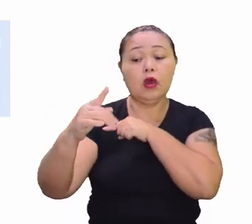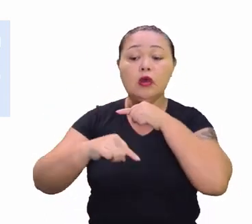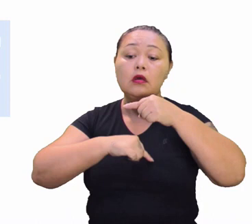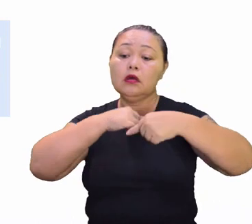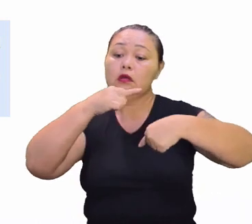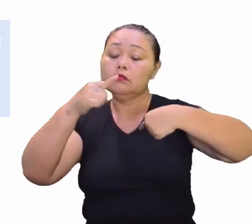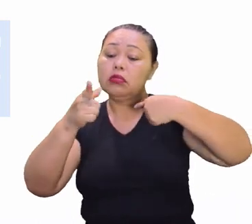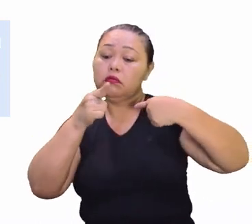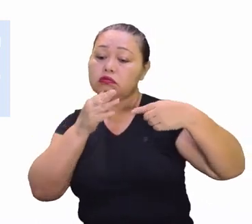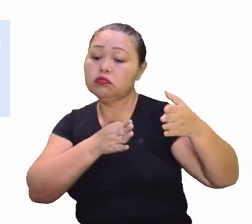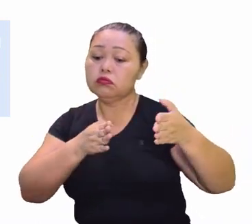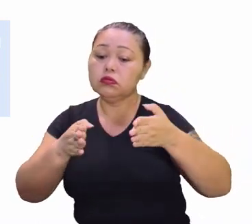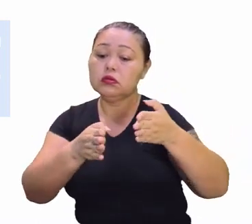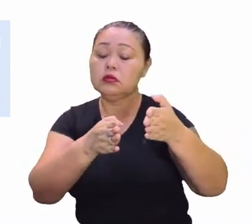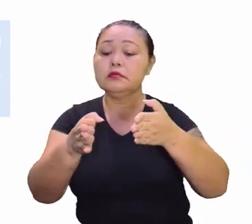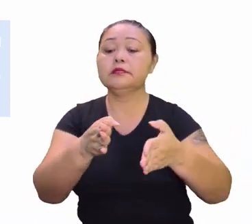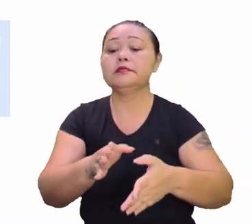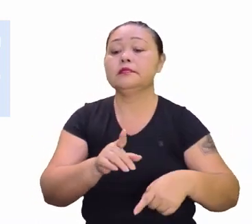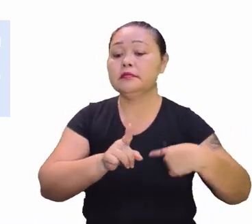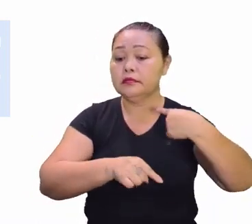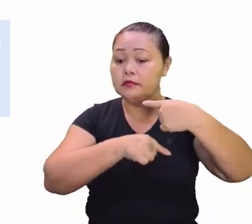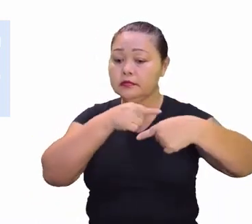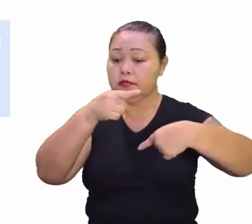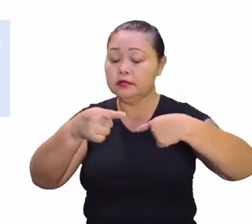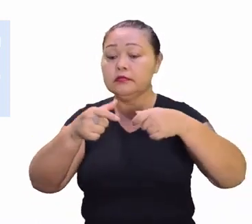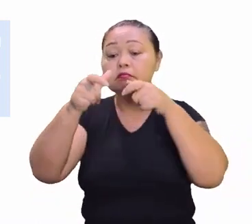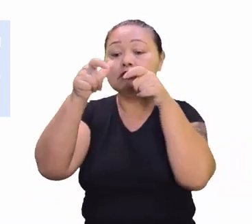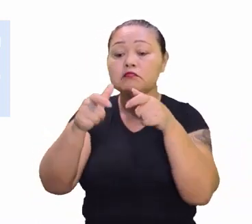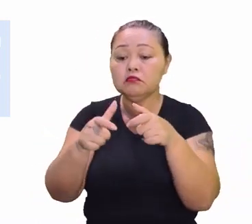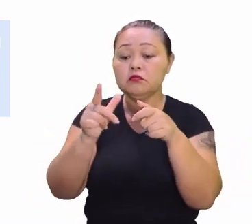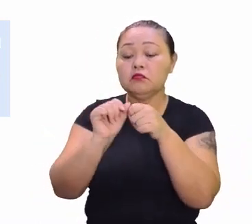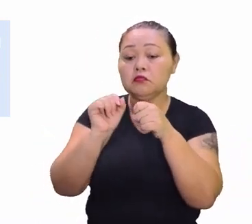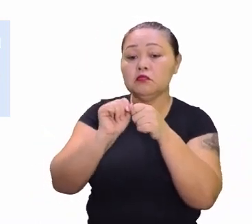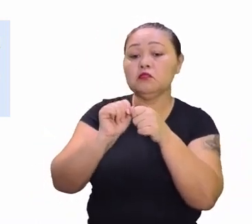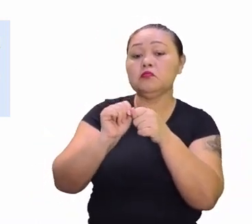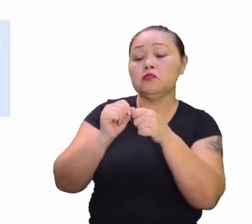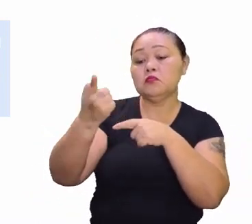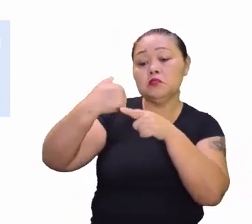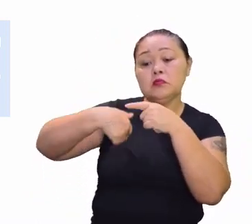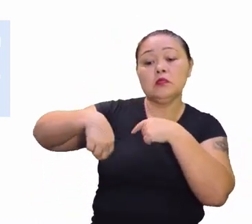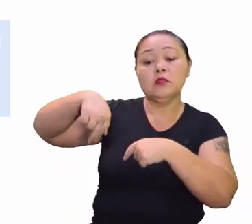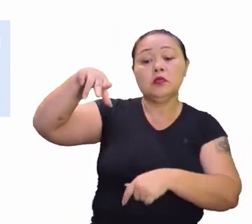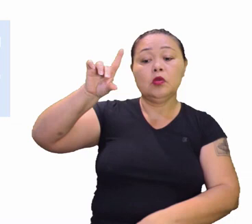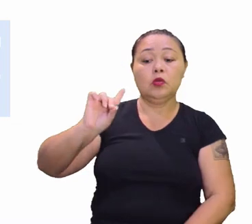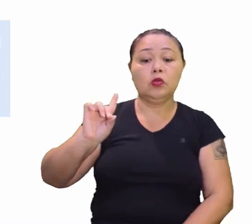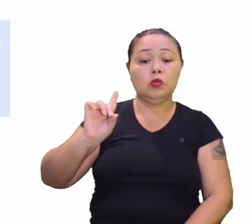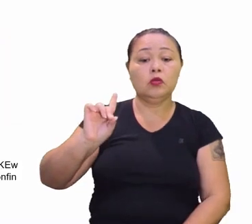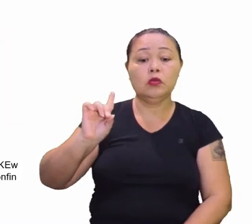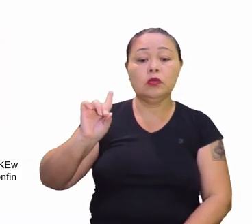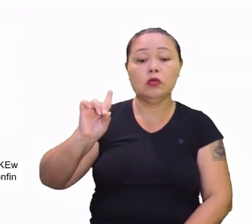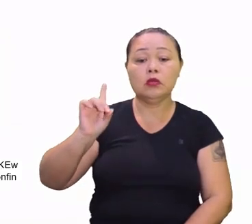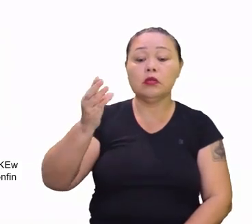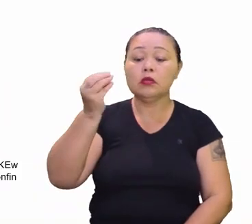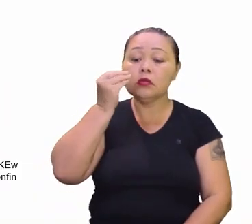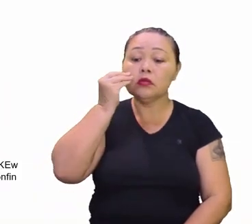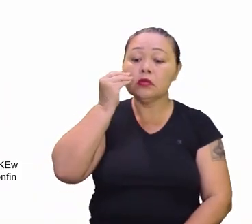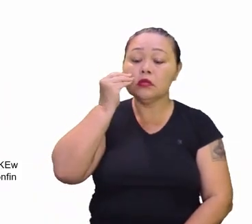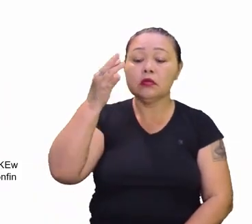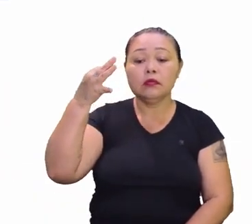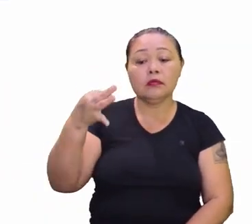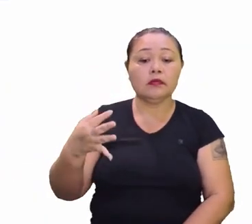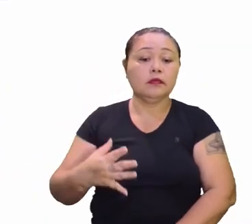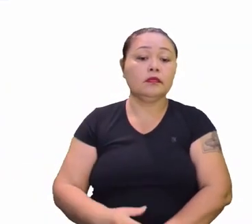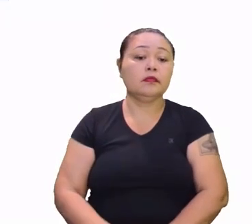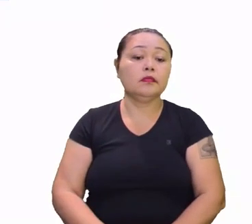ciclo hidrológico dessa bacia. Muito bem. Então, localização da subbacia no Nordeste, né? A gente vai observar essa